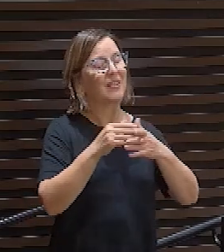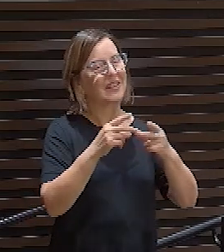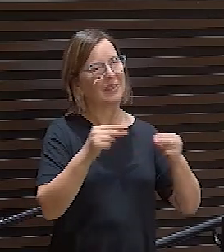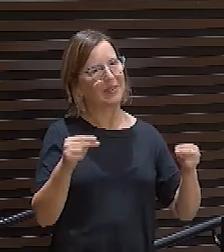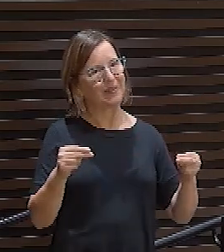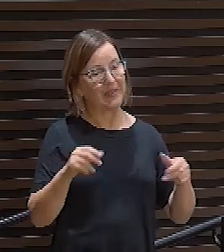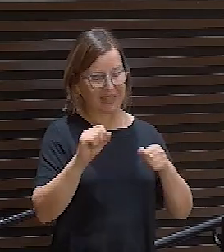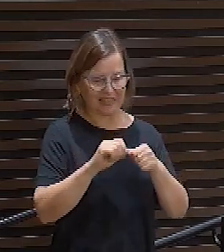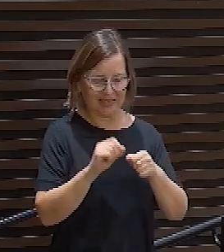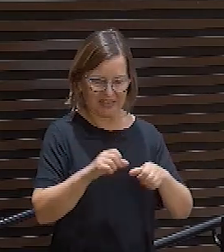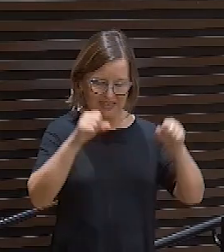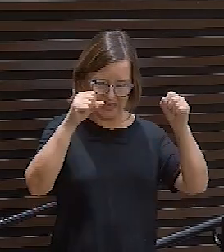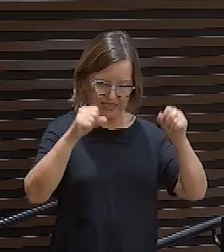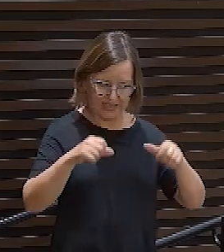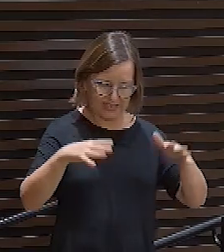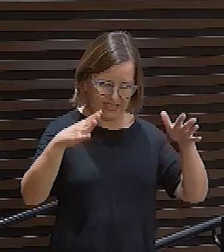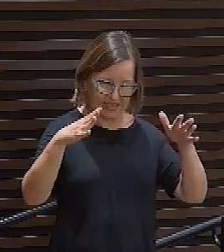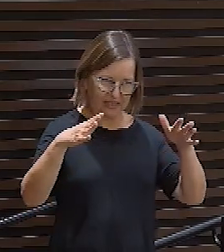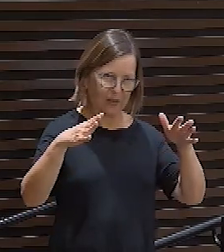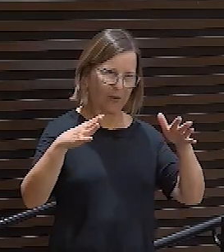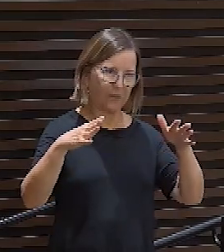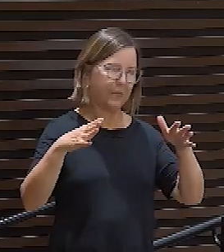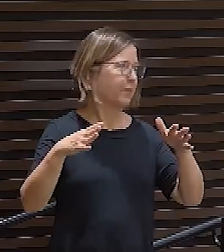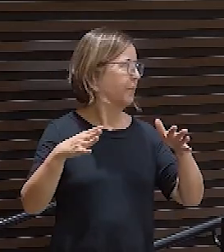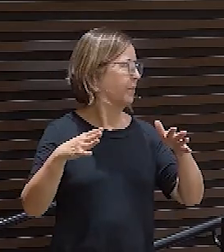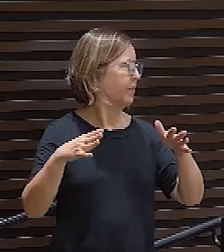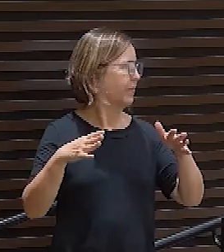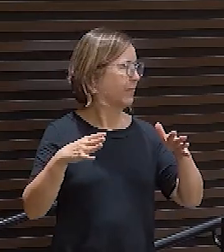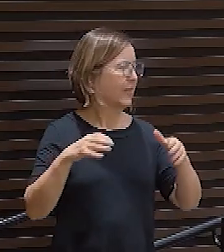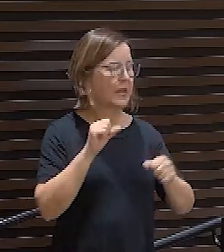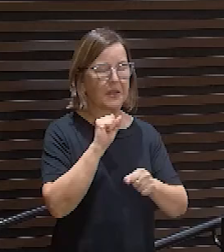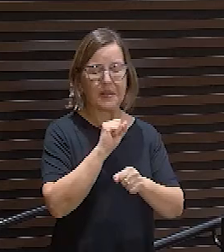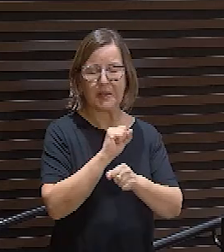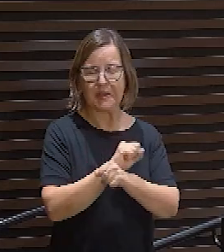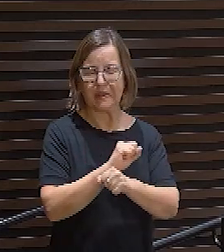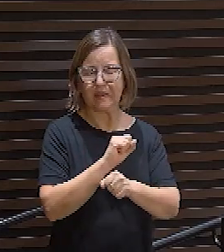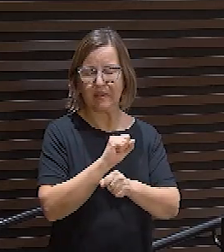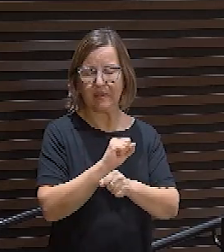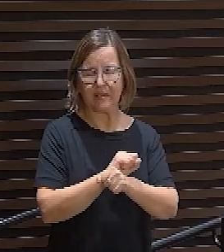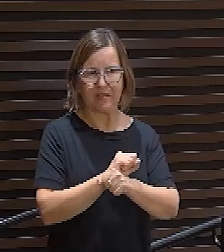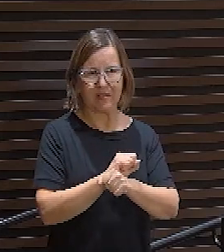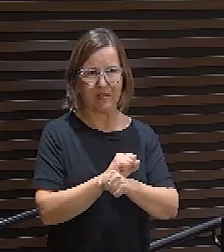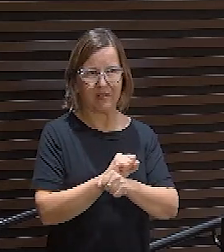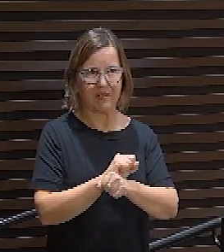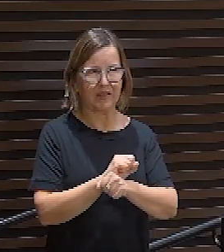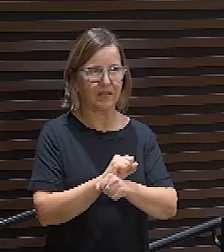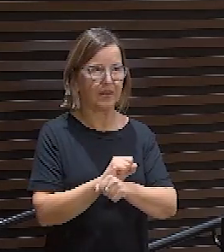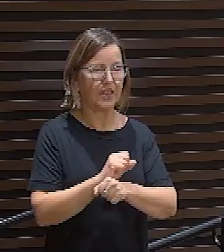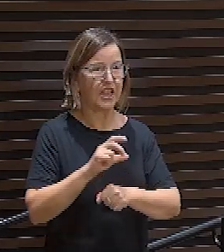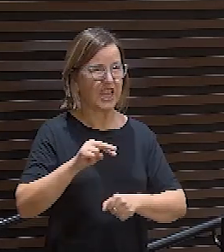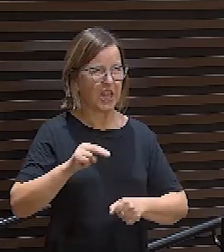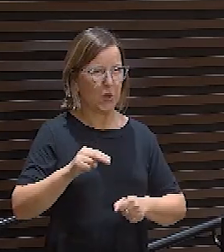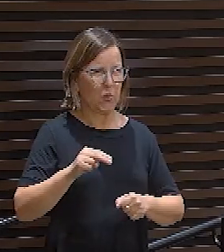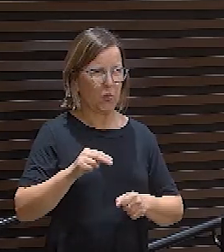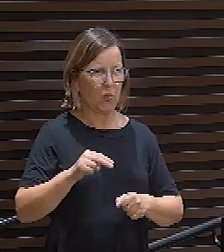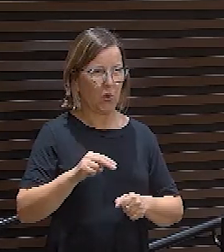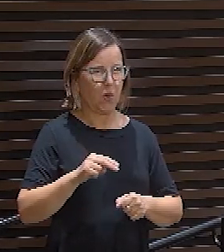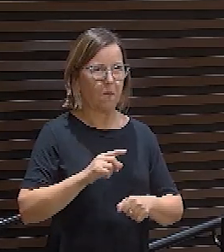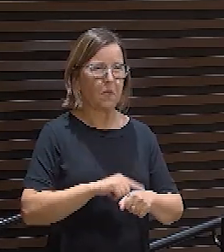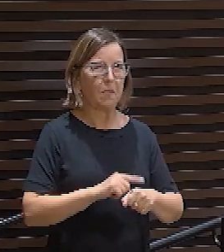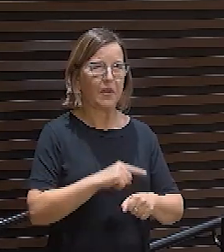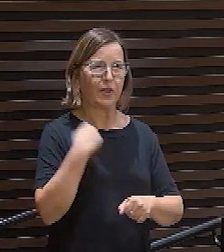ela está toda sentada na beira do banco. Sabe quando você está no circo e o trapezista está fazendo aquela coisa e você